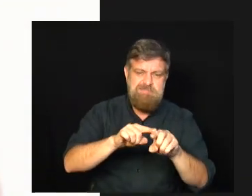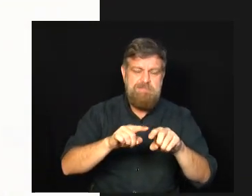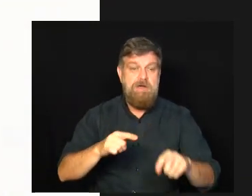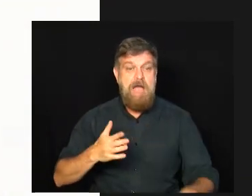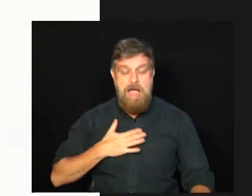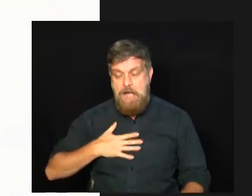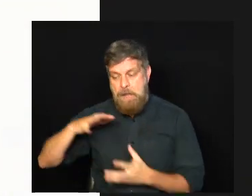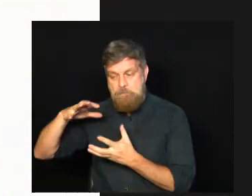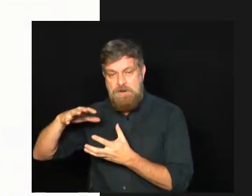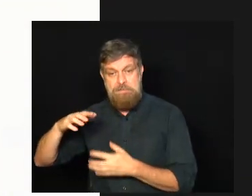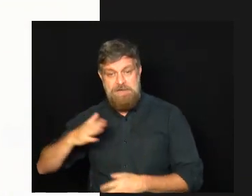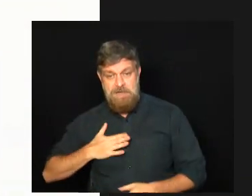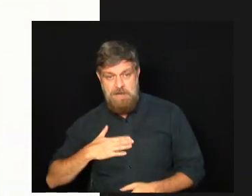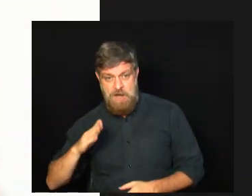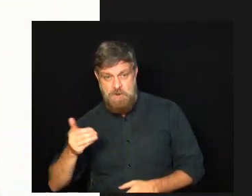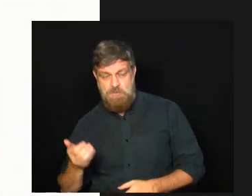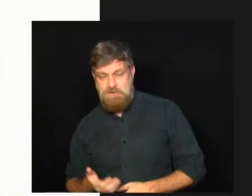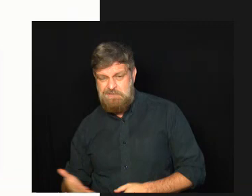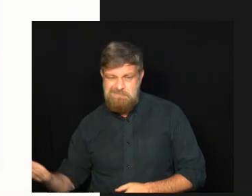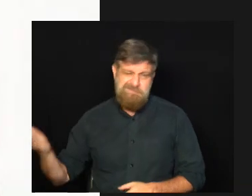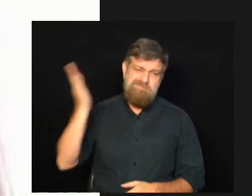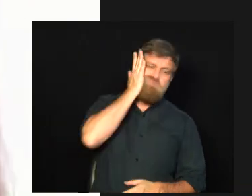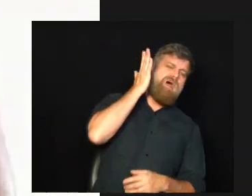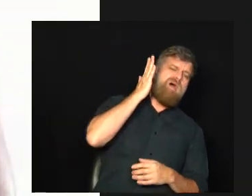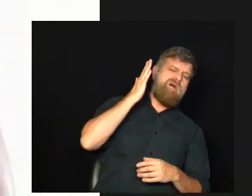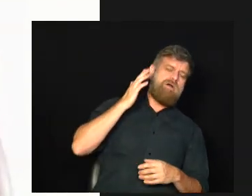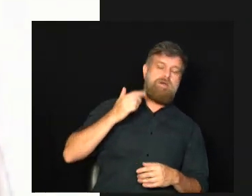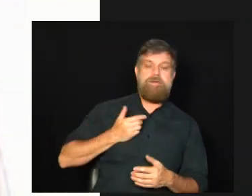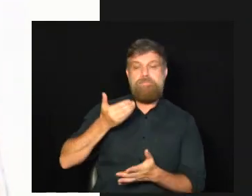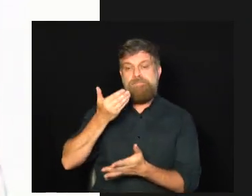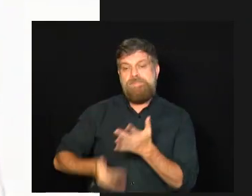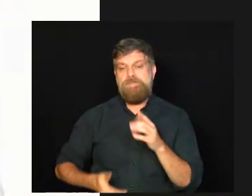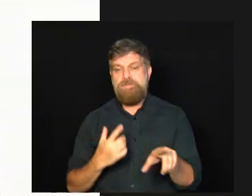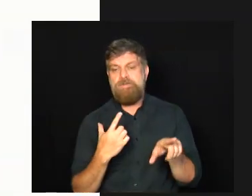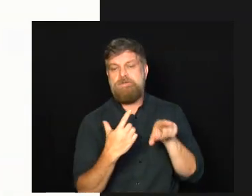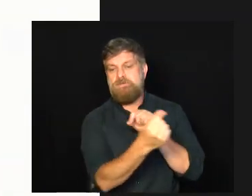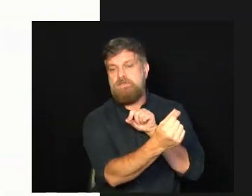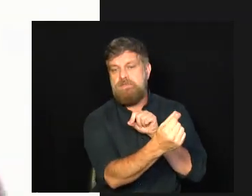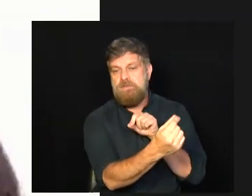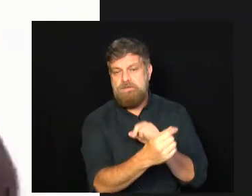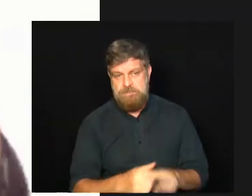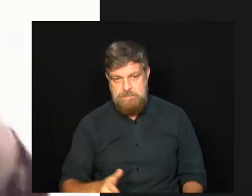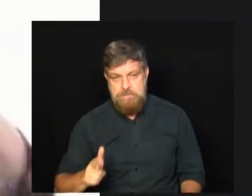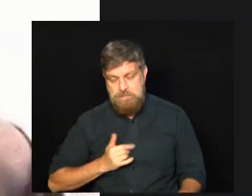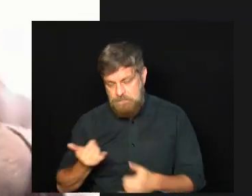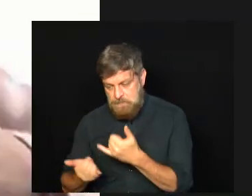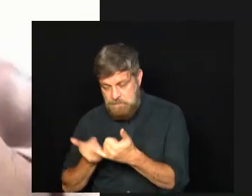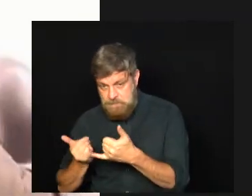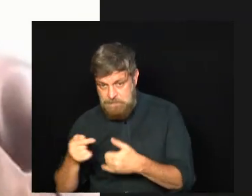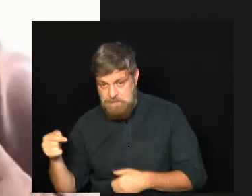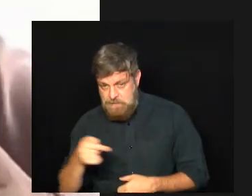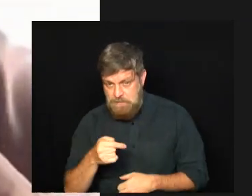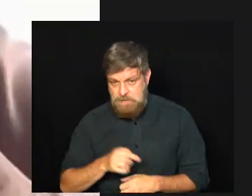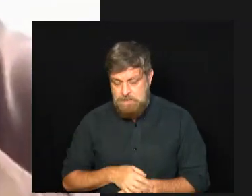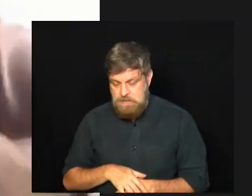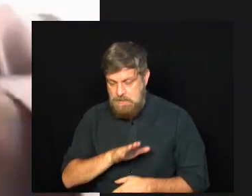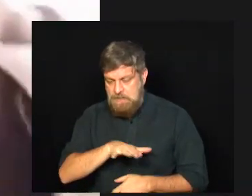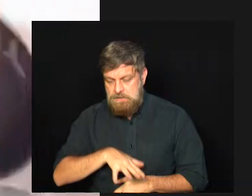minha, mas quando eu tomo a bolada, eu tenho que sair do jogo. A criança vai